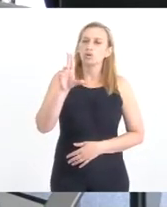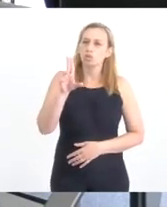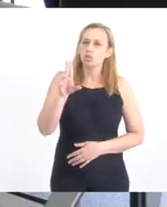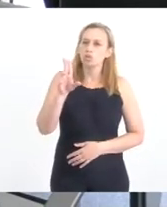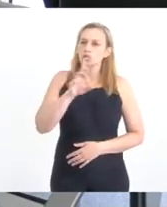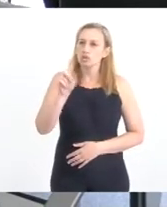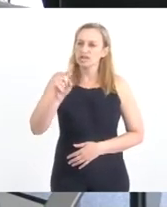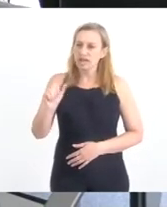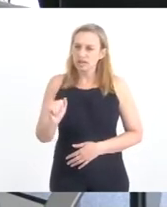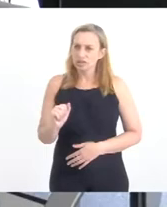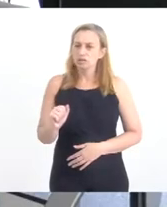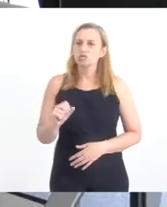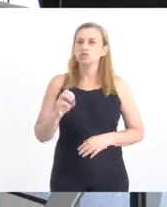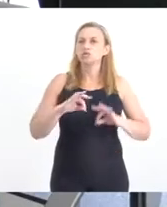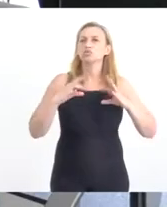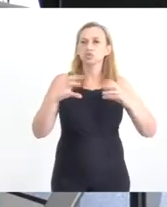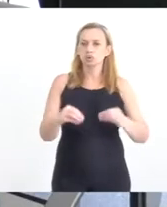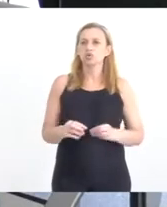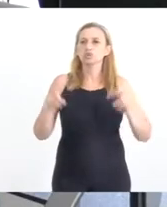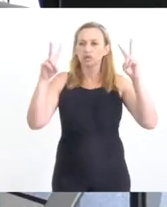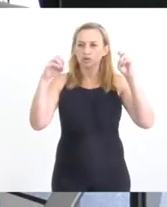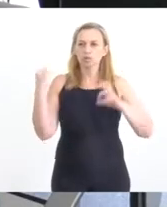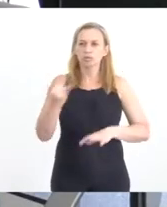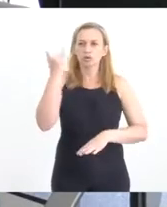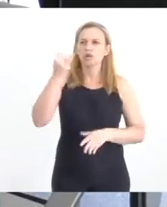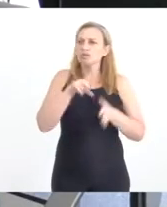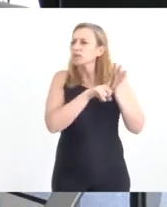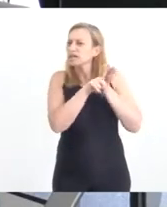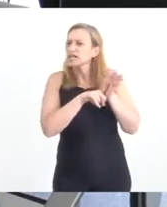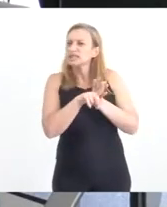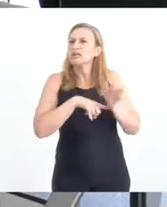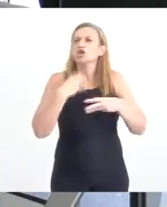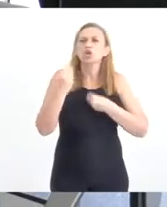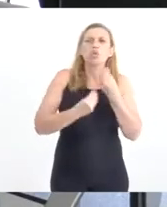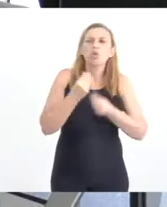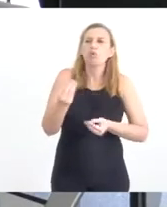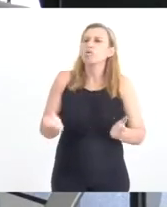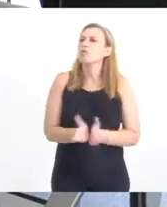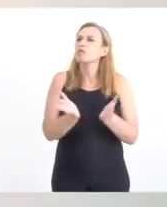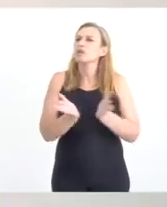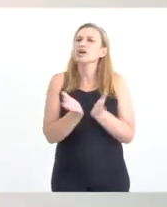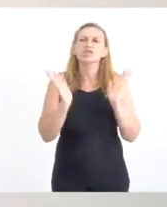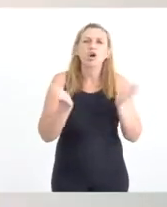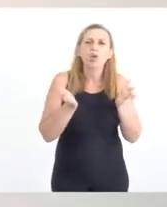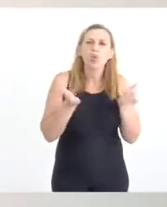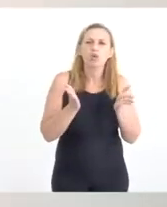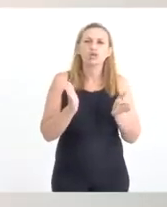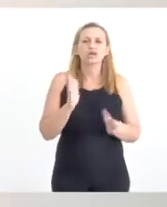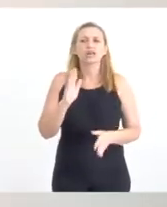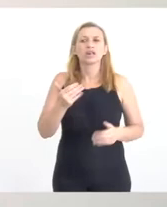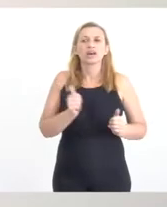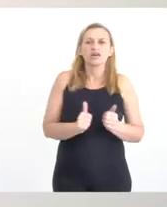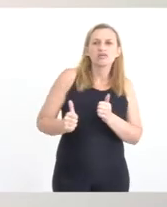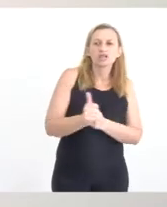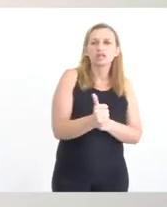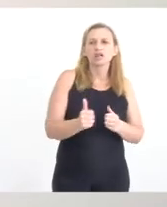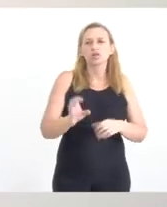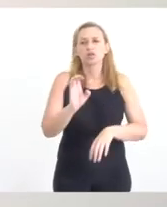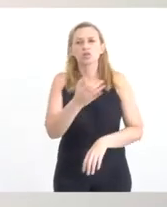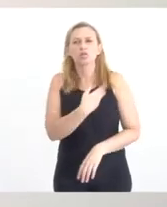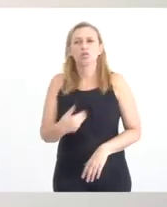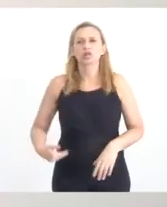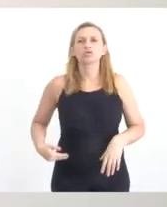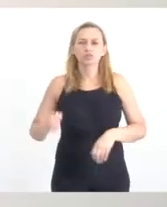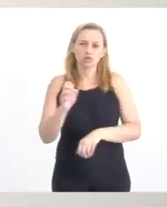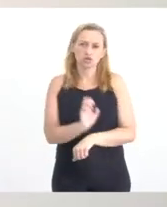esses elementos importantes para analisarmos de como a pobreza hoje é enfrentada pelo governo